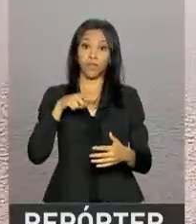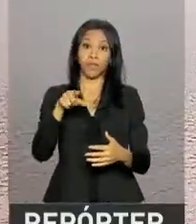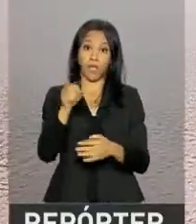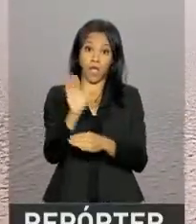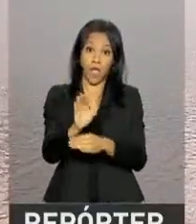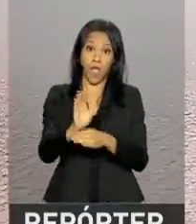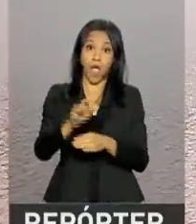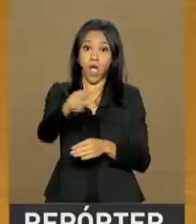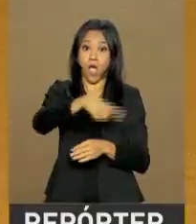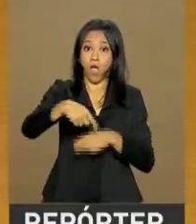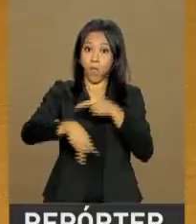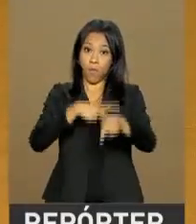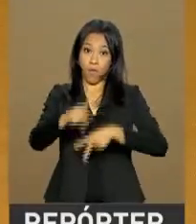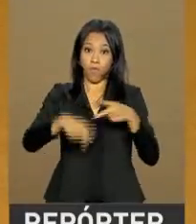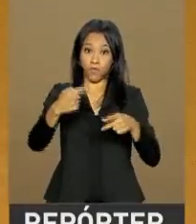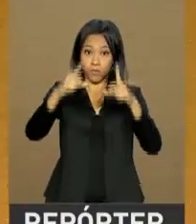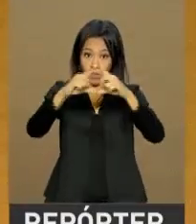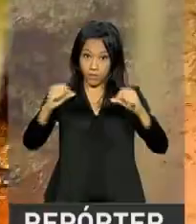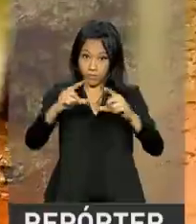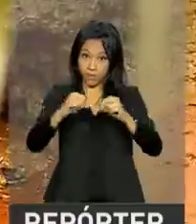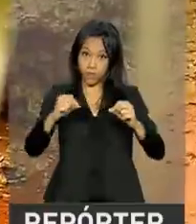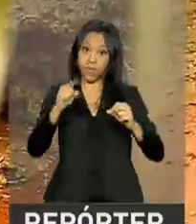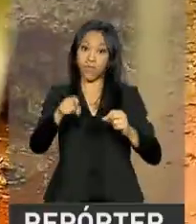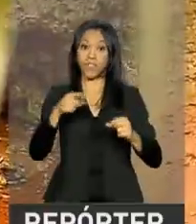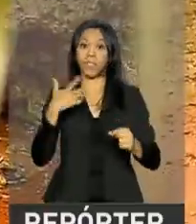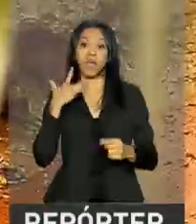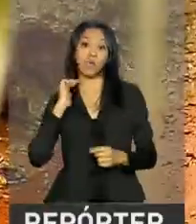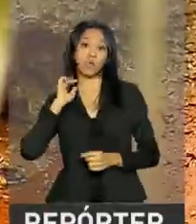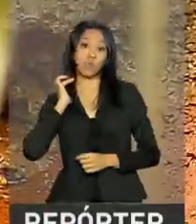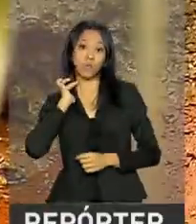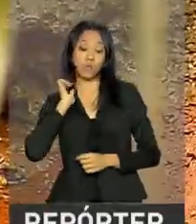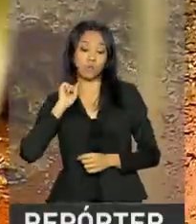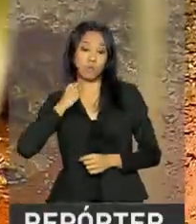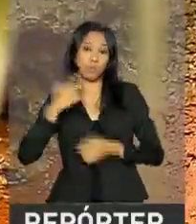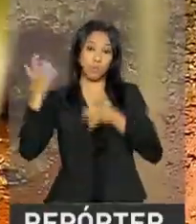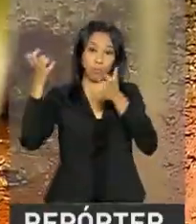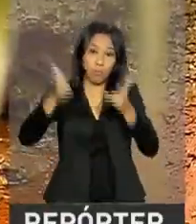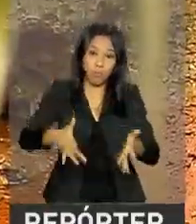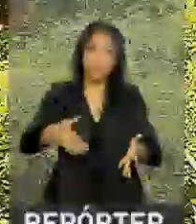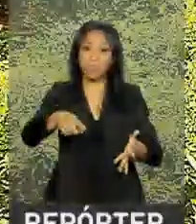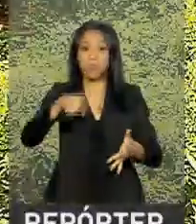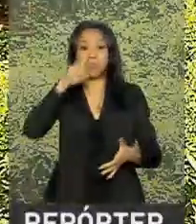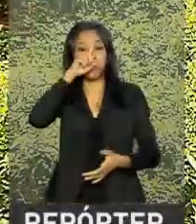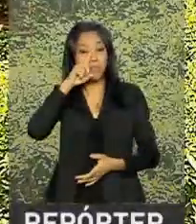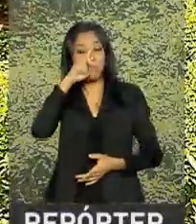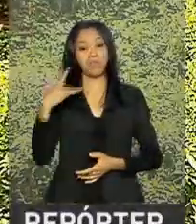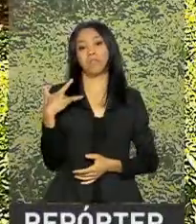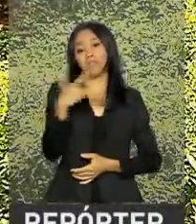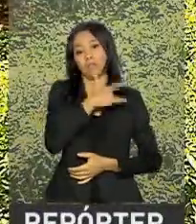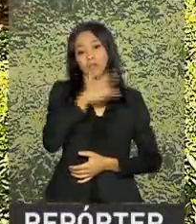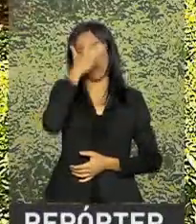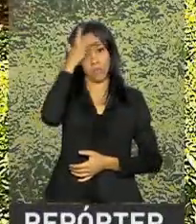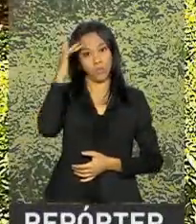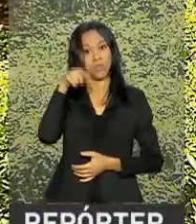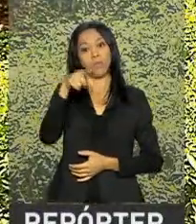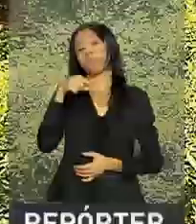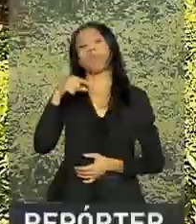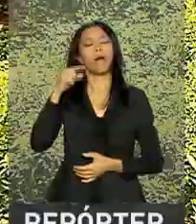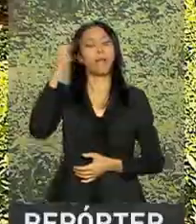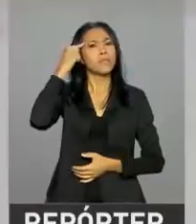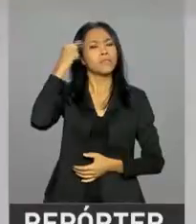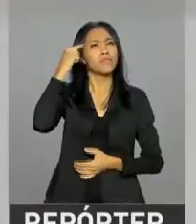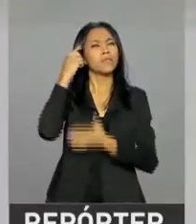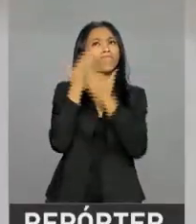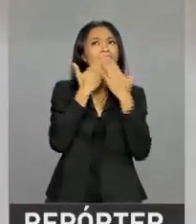de brasília mas está poluído o que pode comprometer a saúde das pessoas pensando em uma solução para salvar o riacho